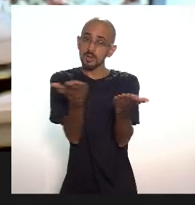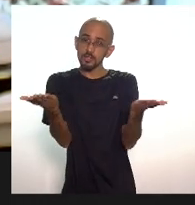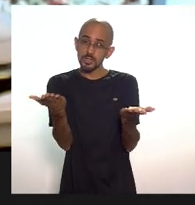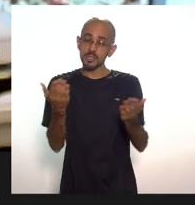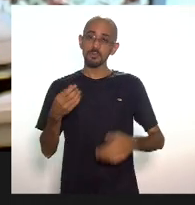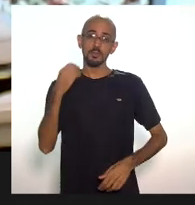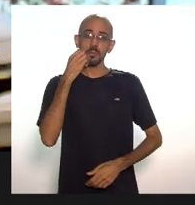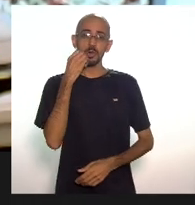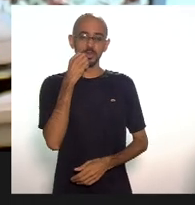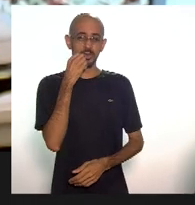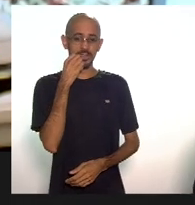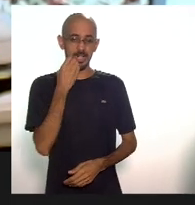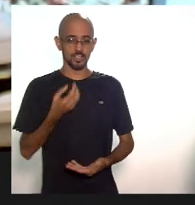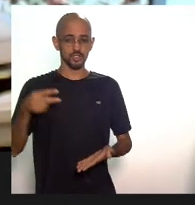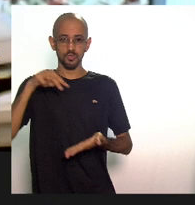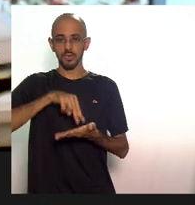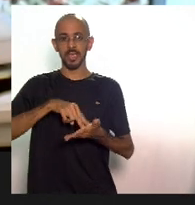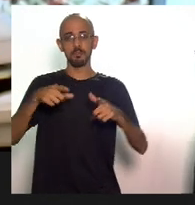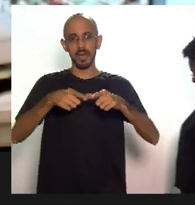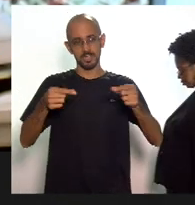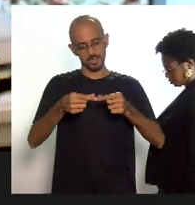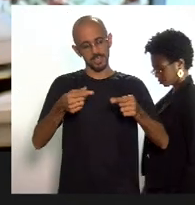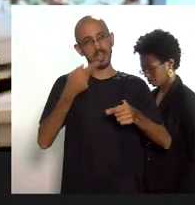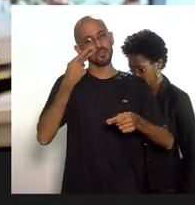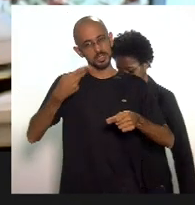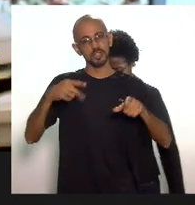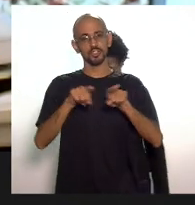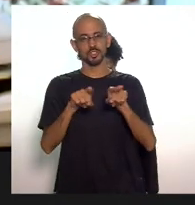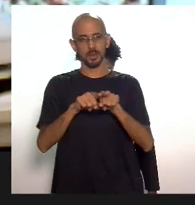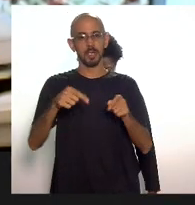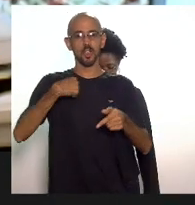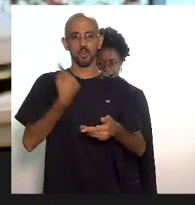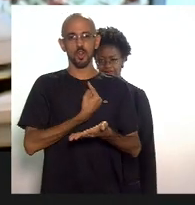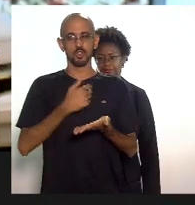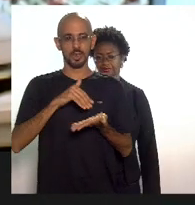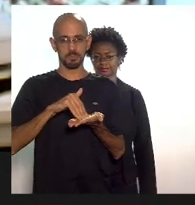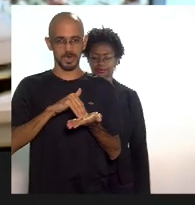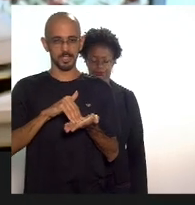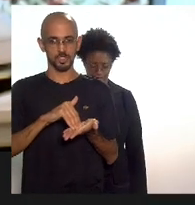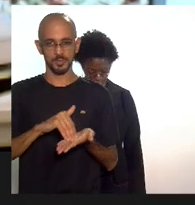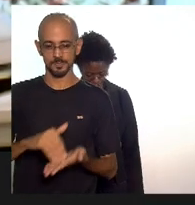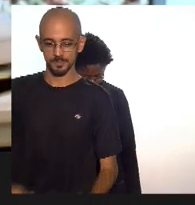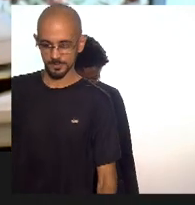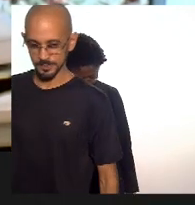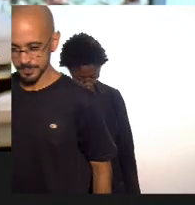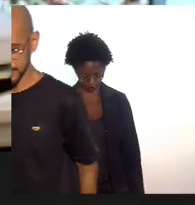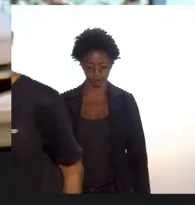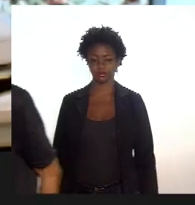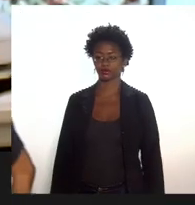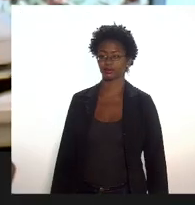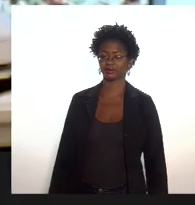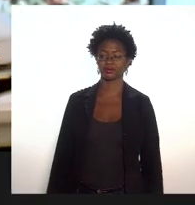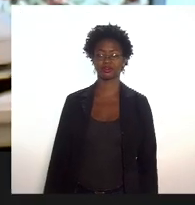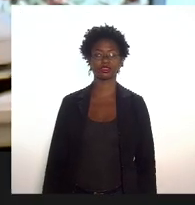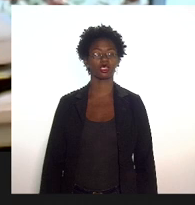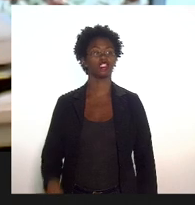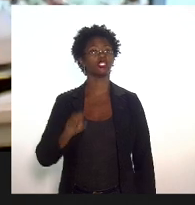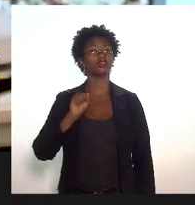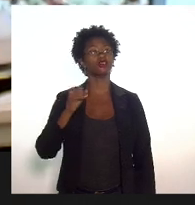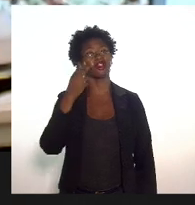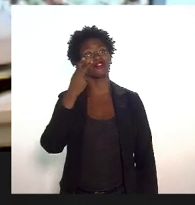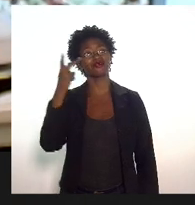vocês estiverem em Brasília, que vocês venham visitar o nosso gabinete. E, se forem lá para as bandas do